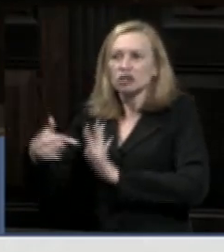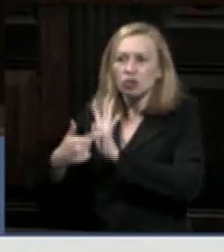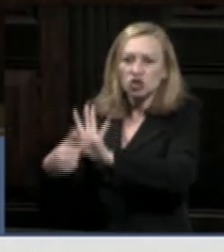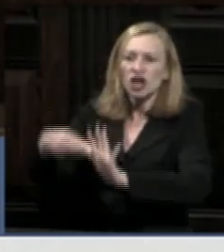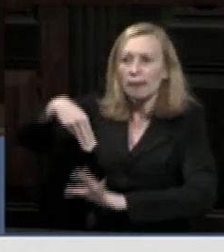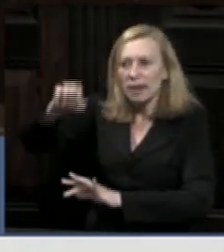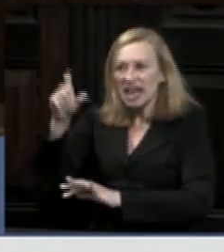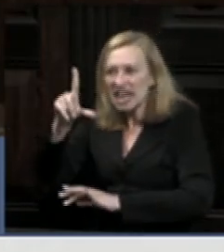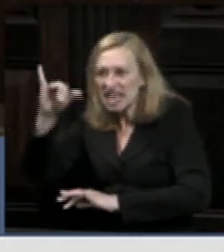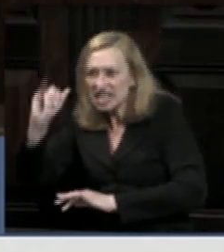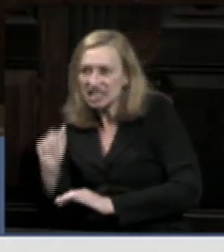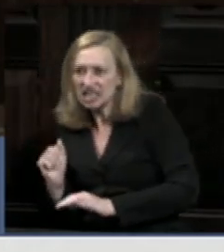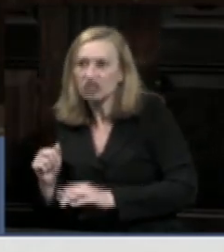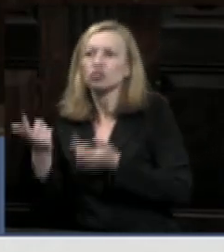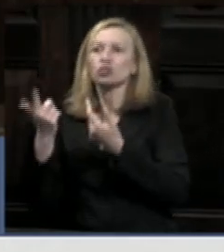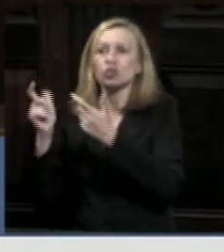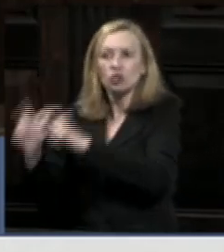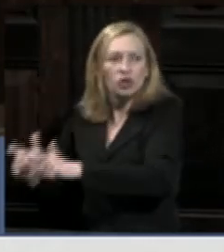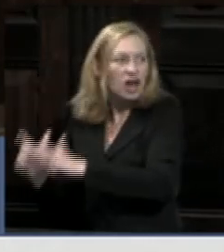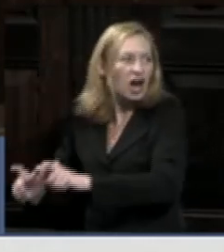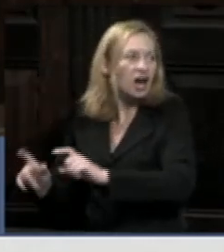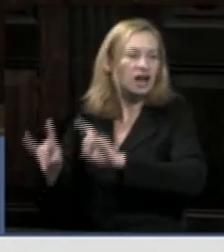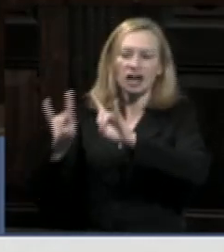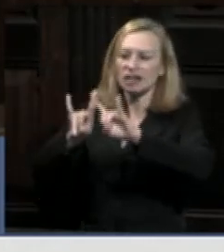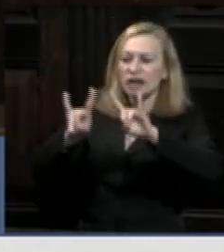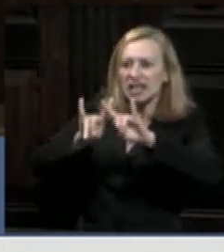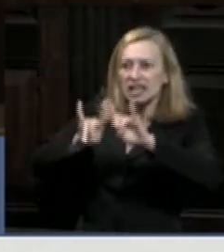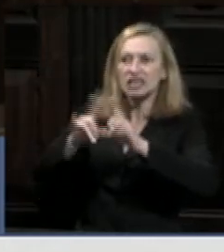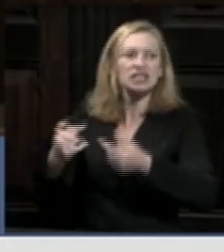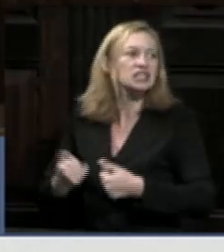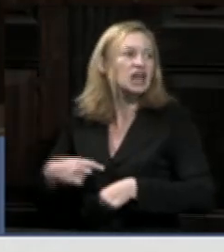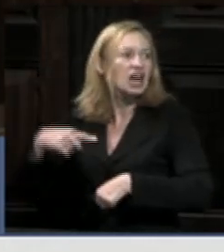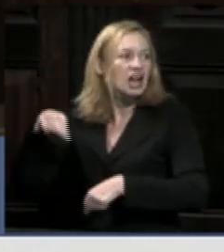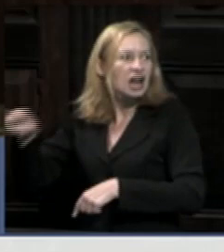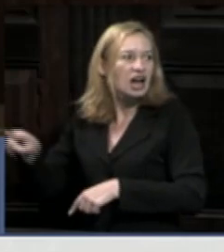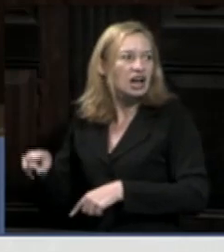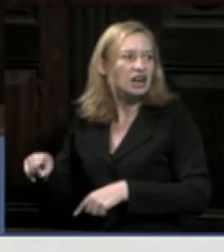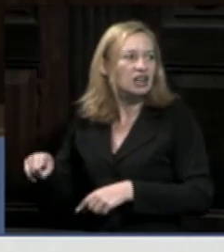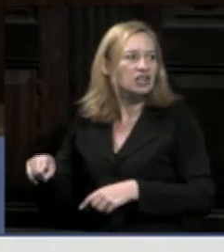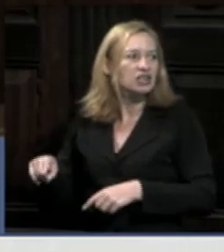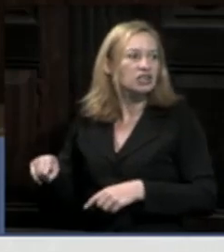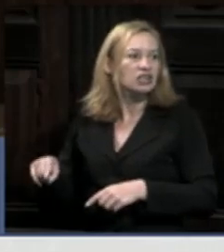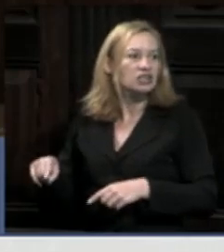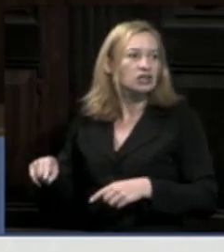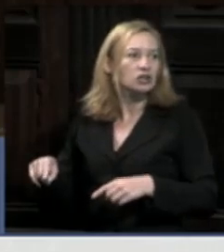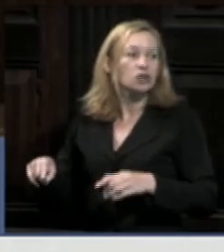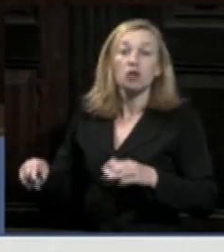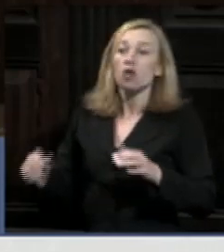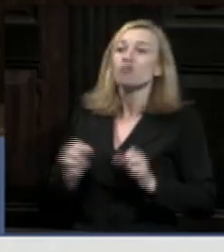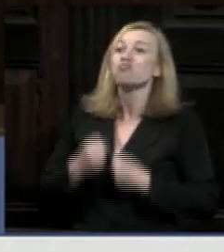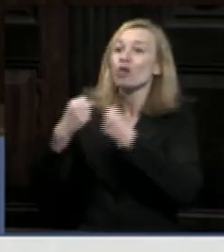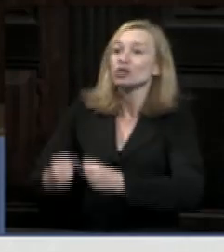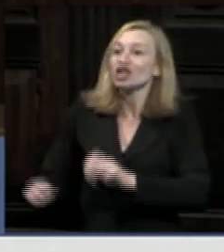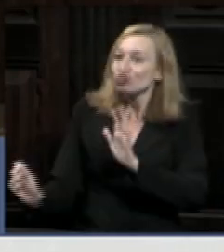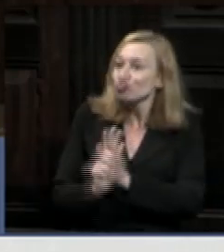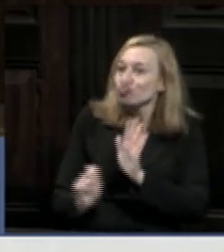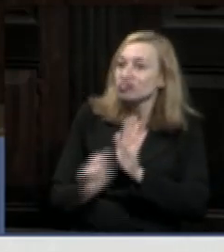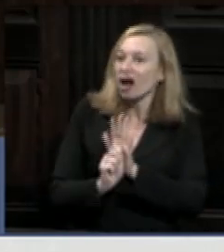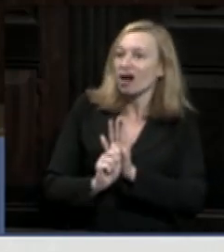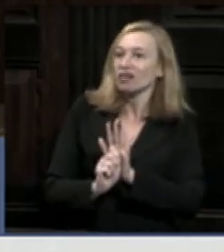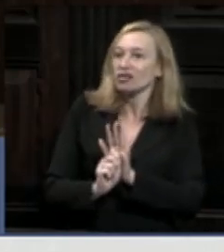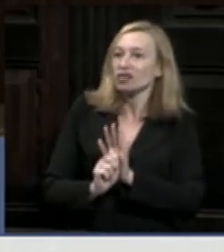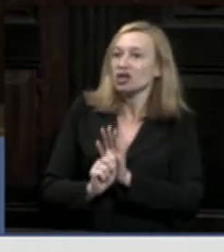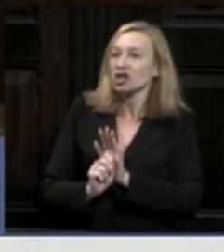gente vê no noticiário ali é a mão forte do poder paralelo do tráfico e quando sai uma matéria